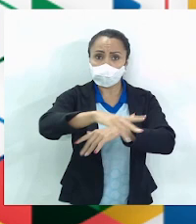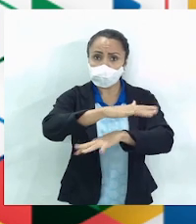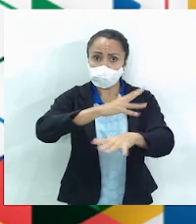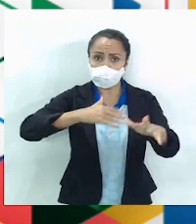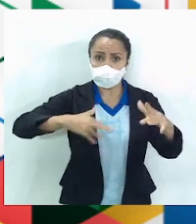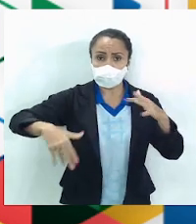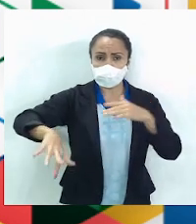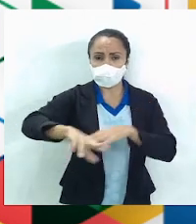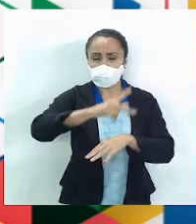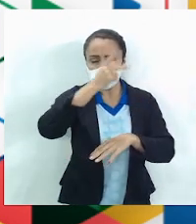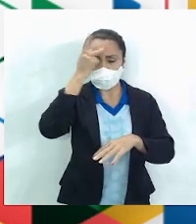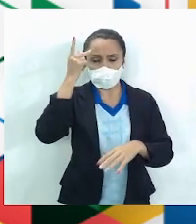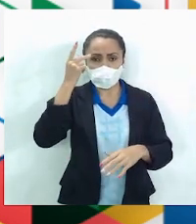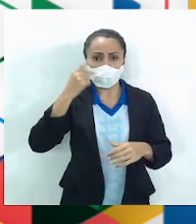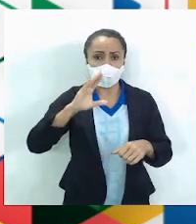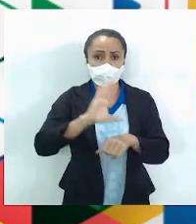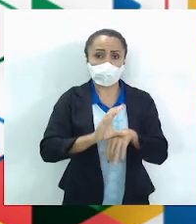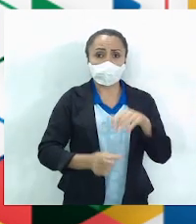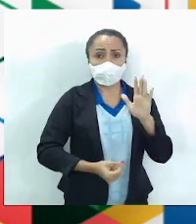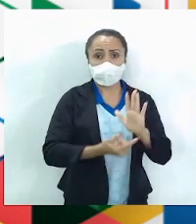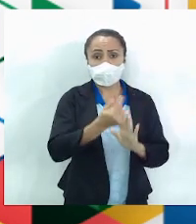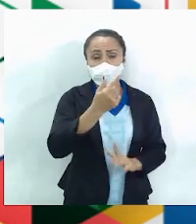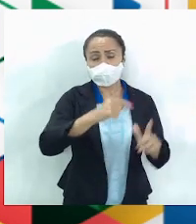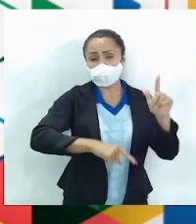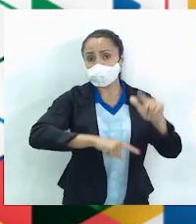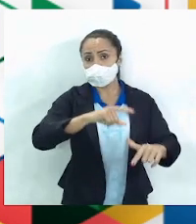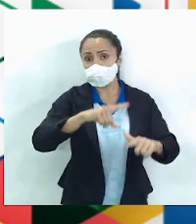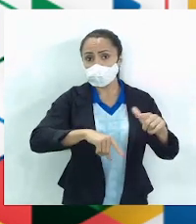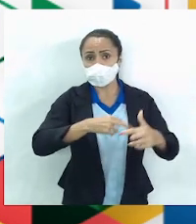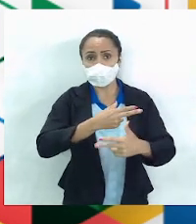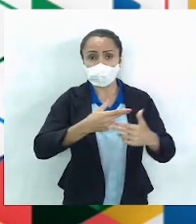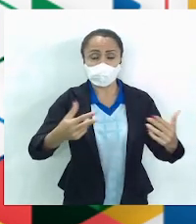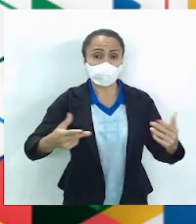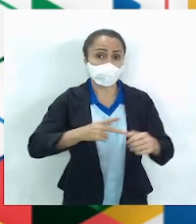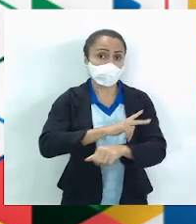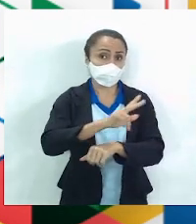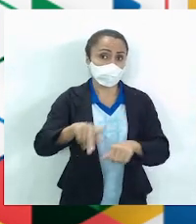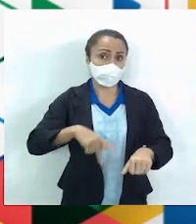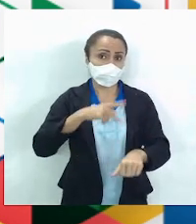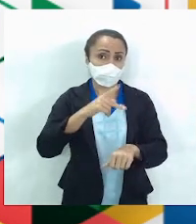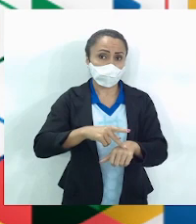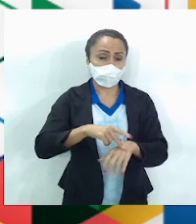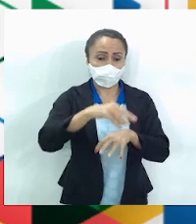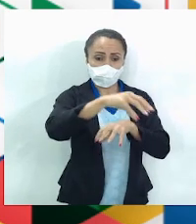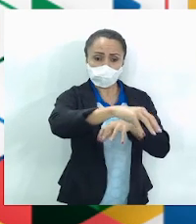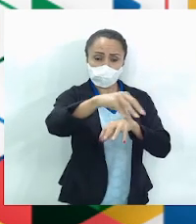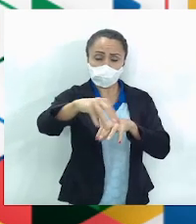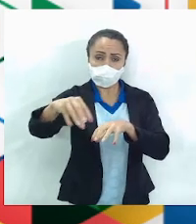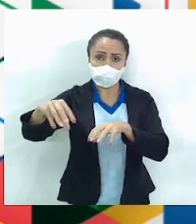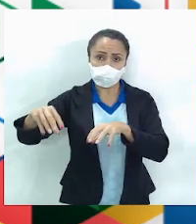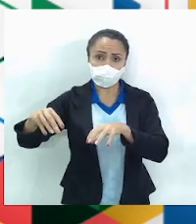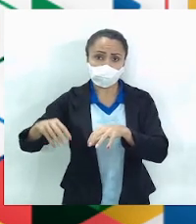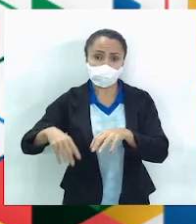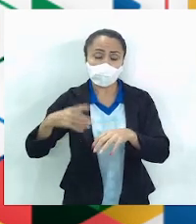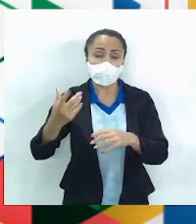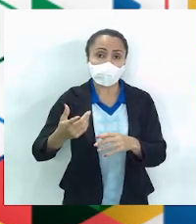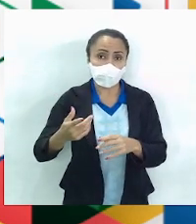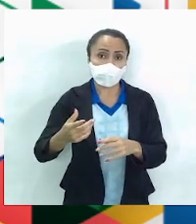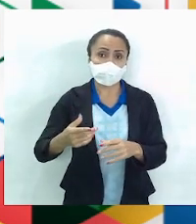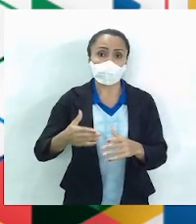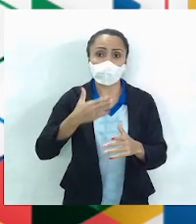pessoas, capitais e mercadorias entre os países membros, demonstrando o elevado grau